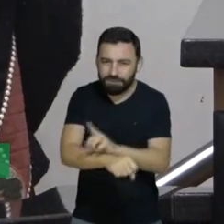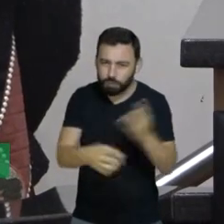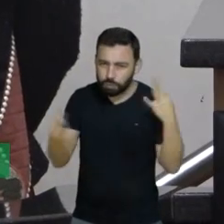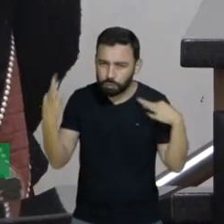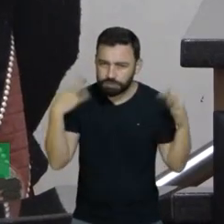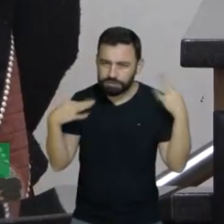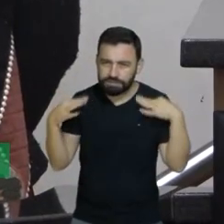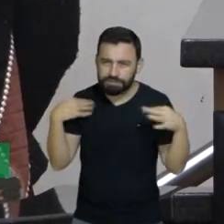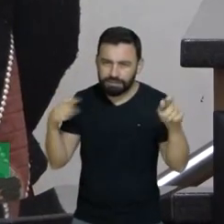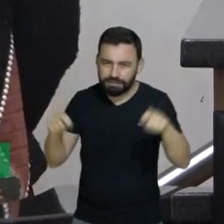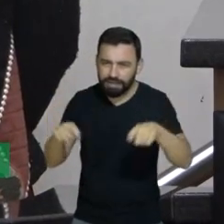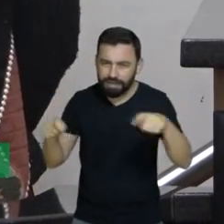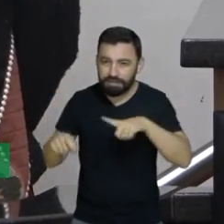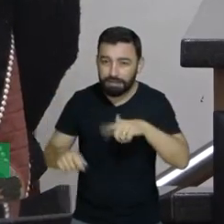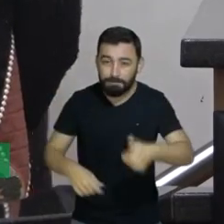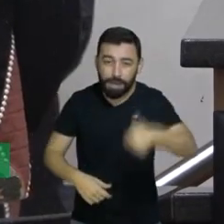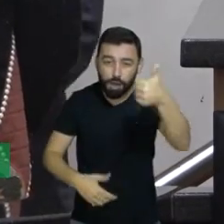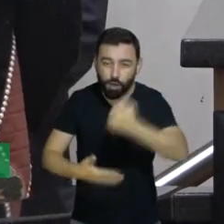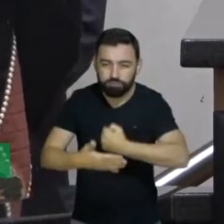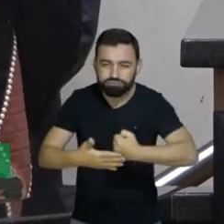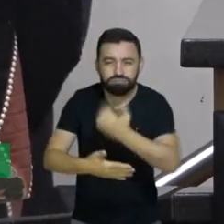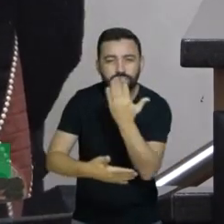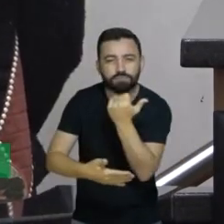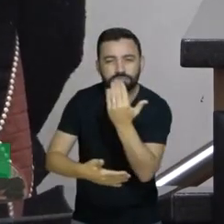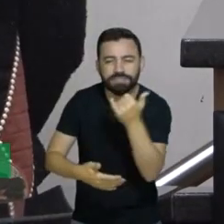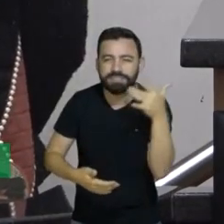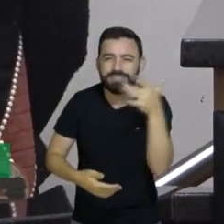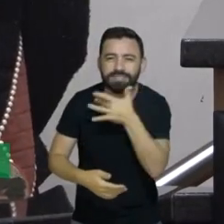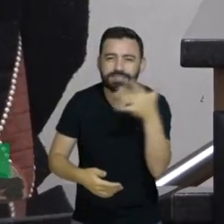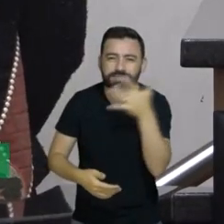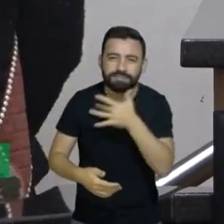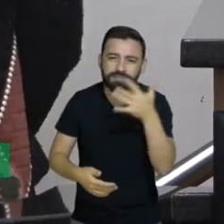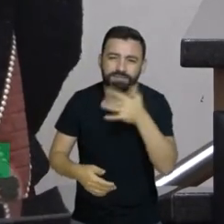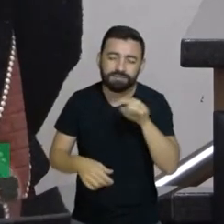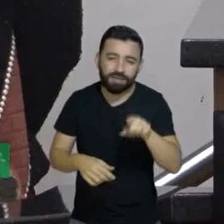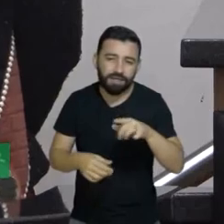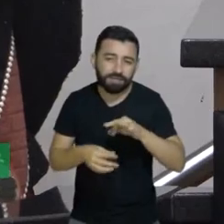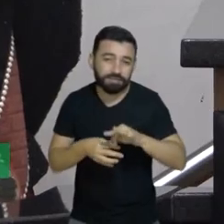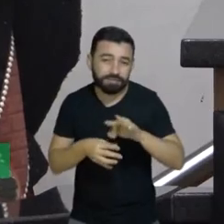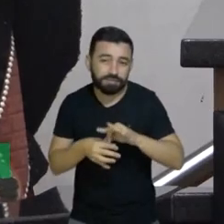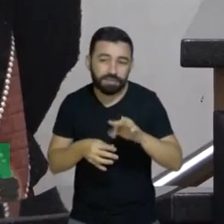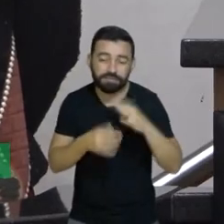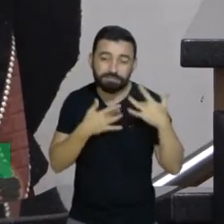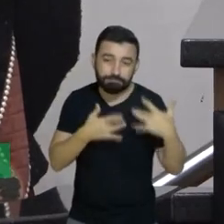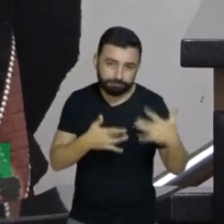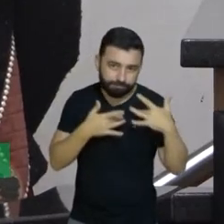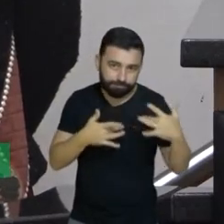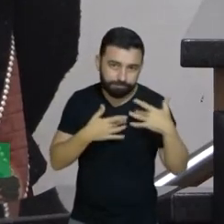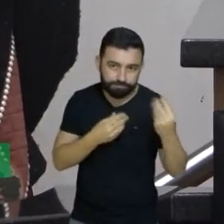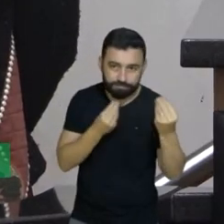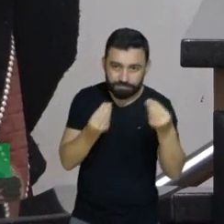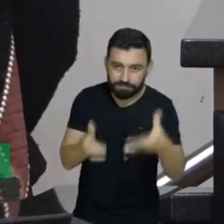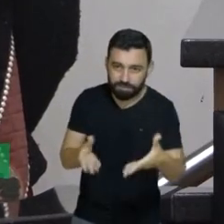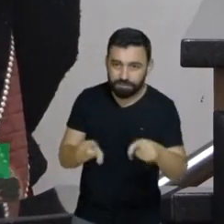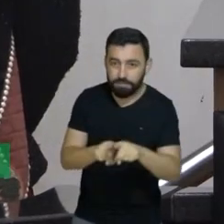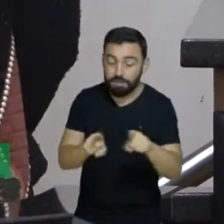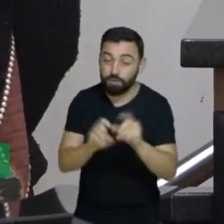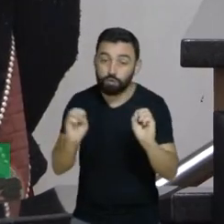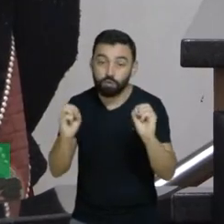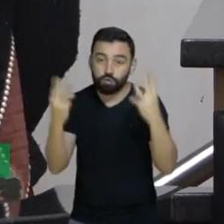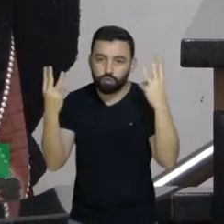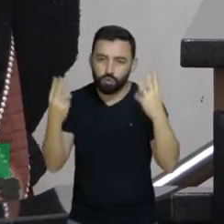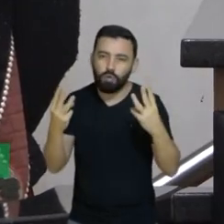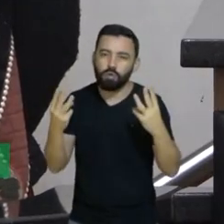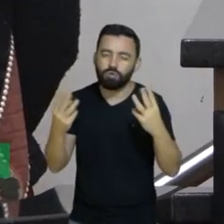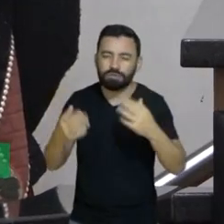contar com o melhor da gastronomia típica, oferecida pelas entidades filantrópicas de Lages e também com os shows dos nossos